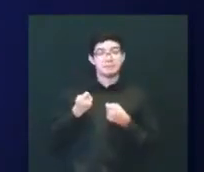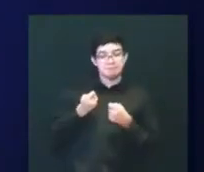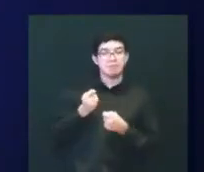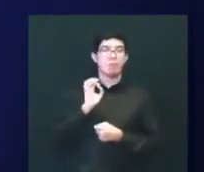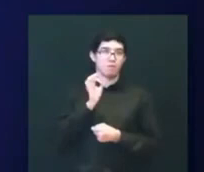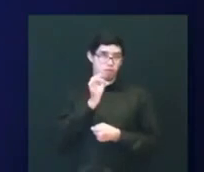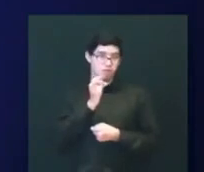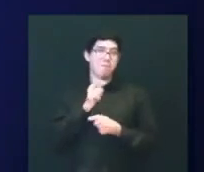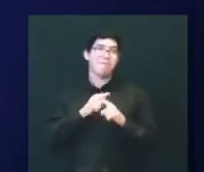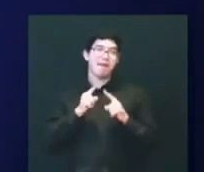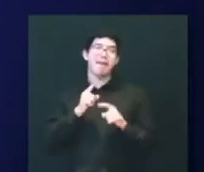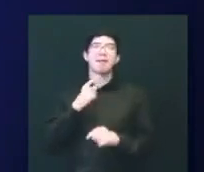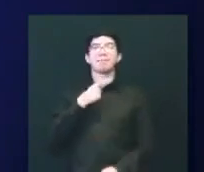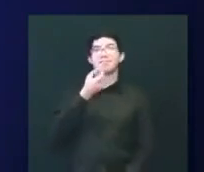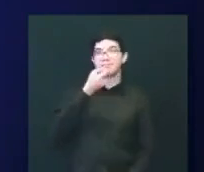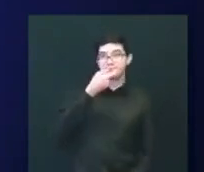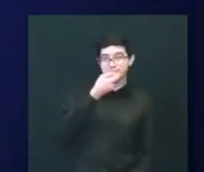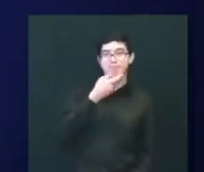toma remédio, ainda